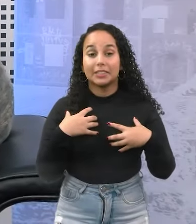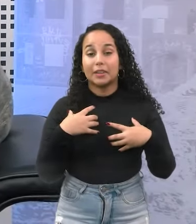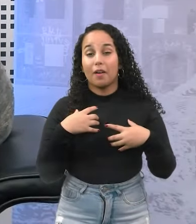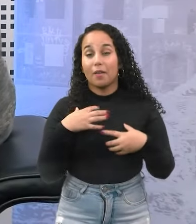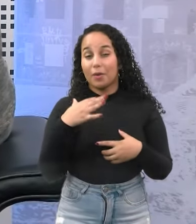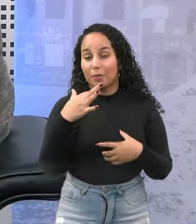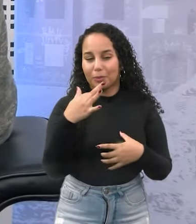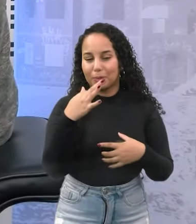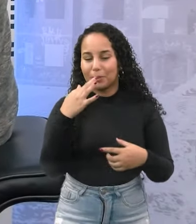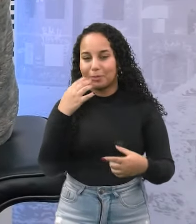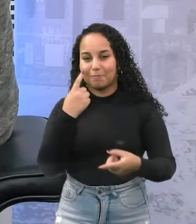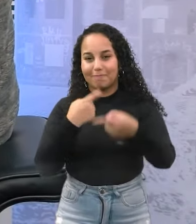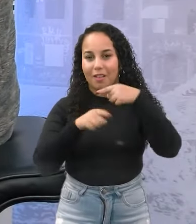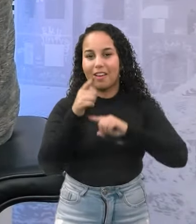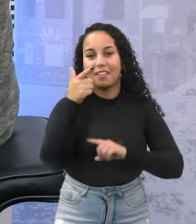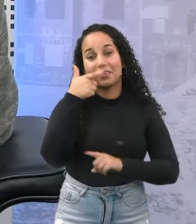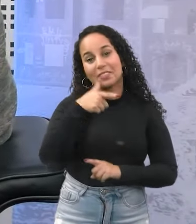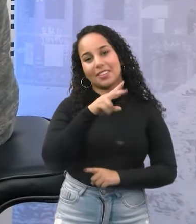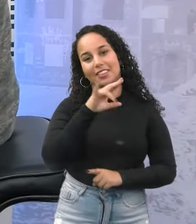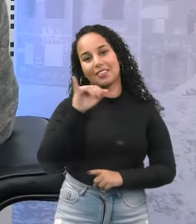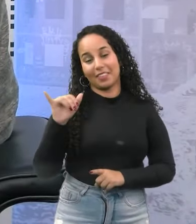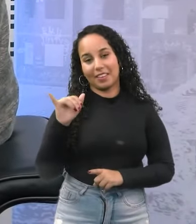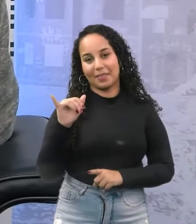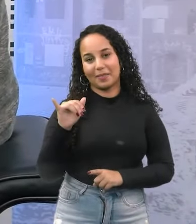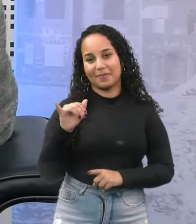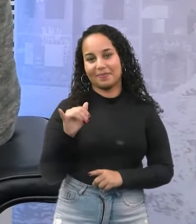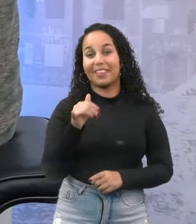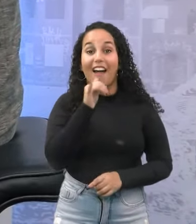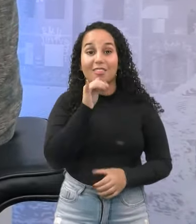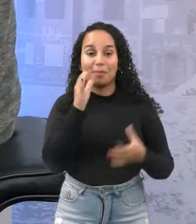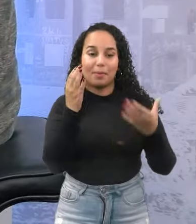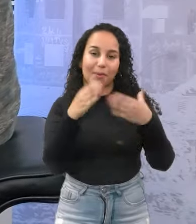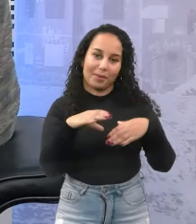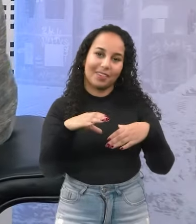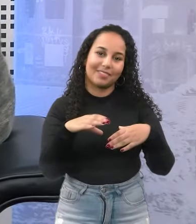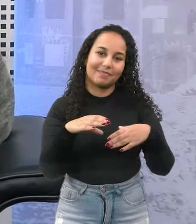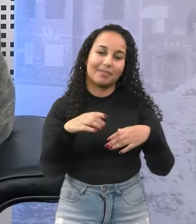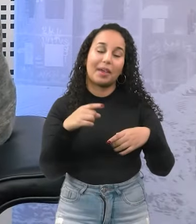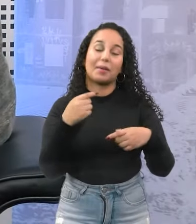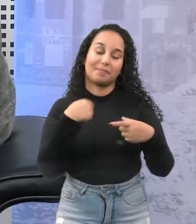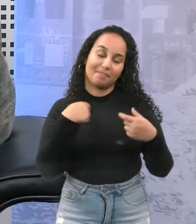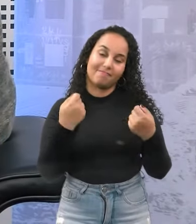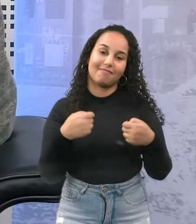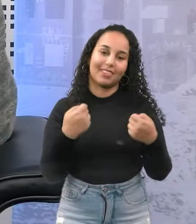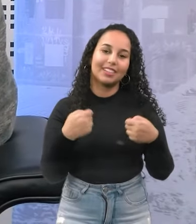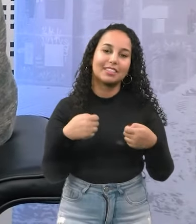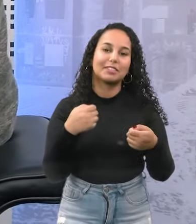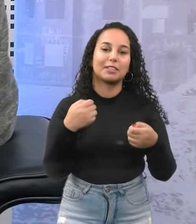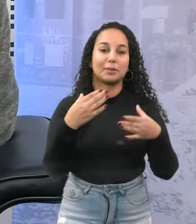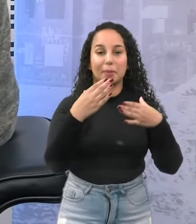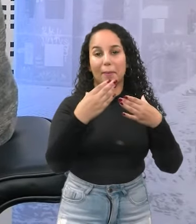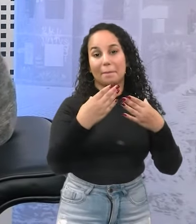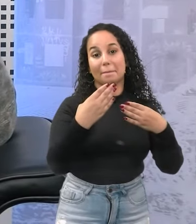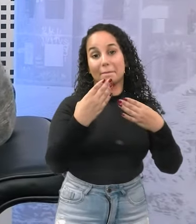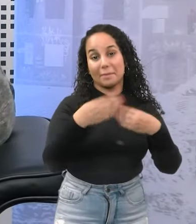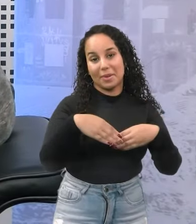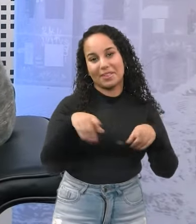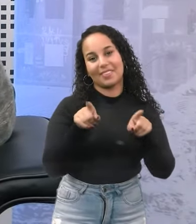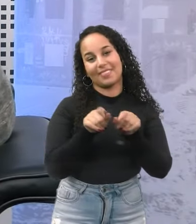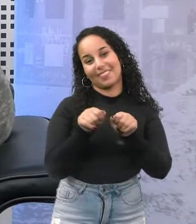para regredir. Não há uma prova para um concurso público. É para eu me promover.